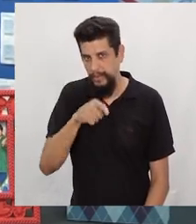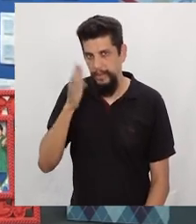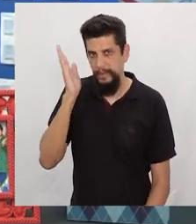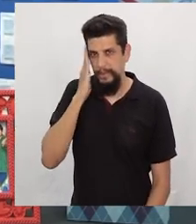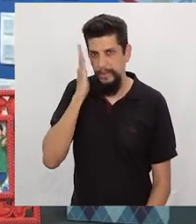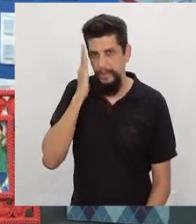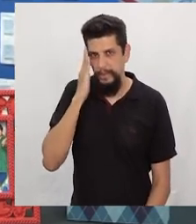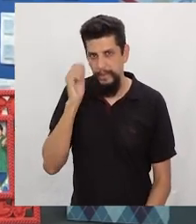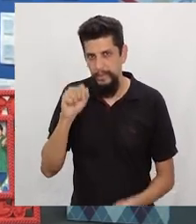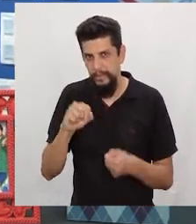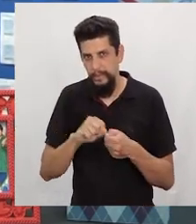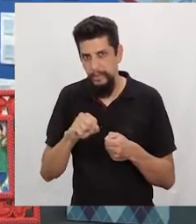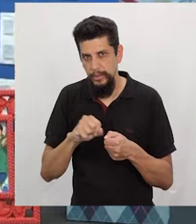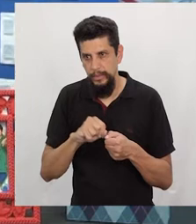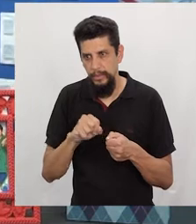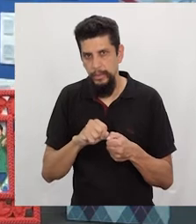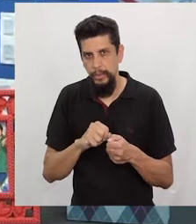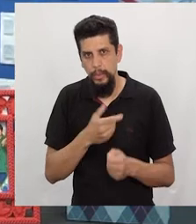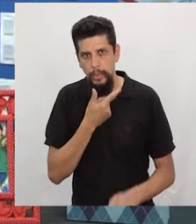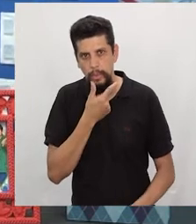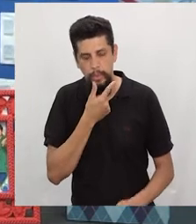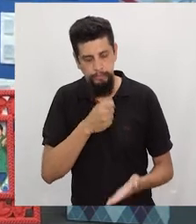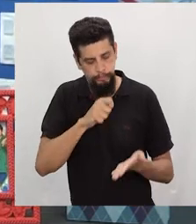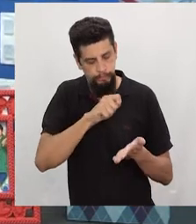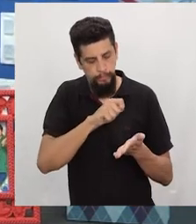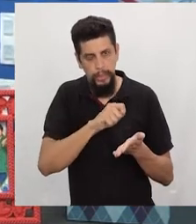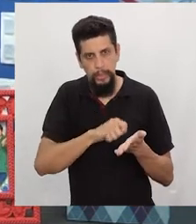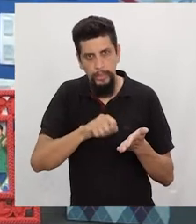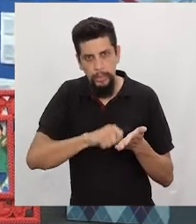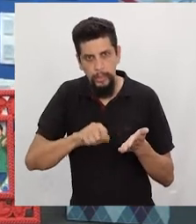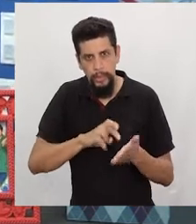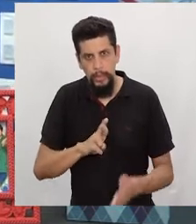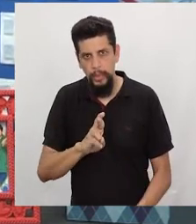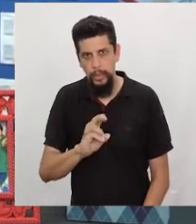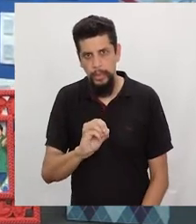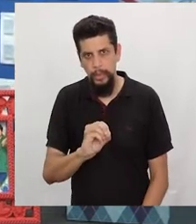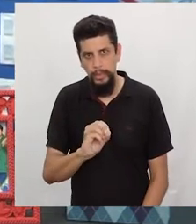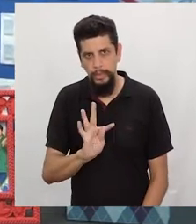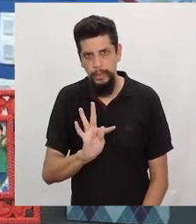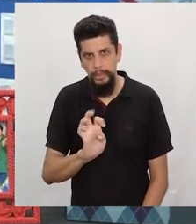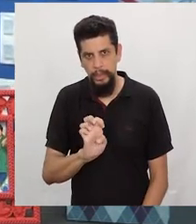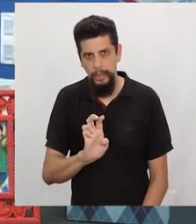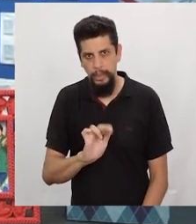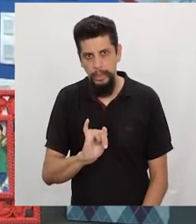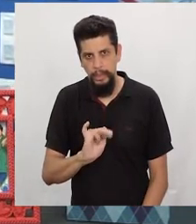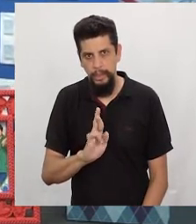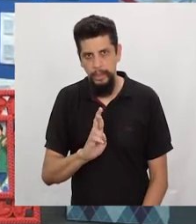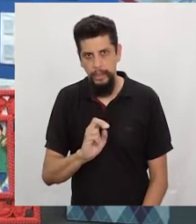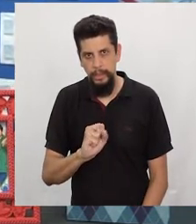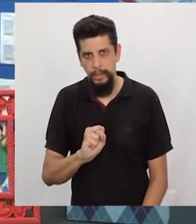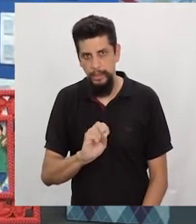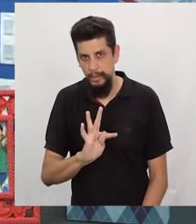o que faz um roteirista? Já ouviram falar neste profissional?